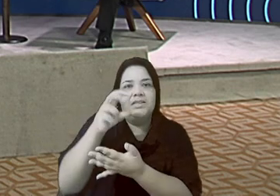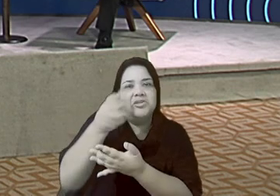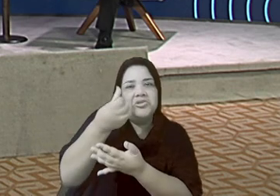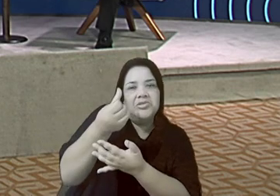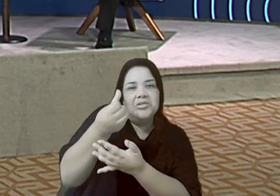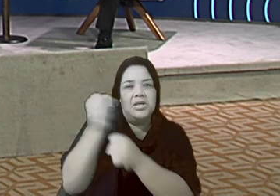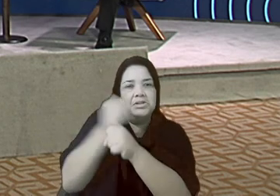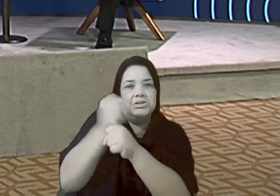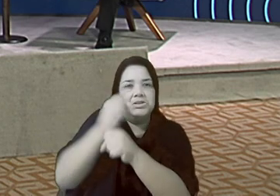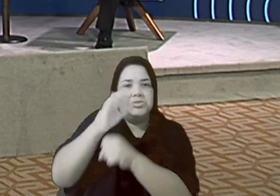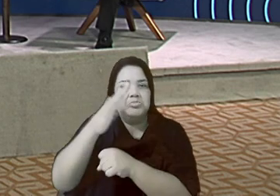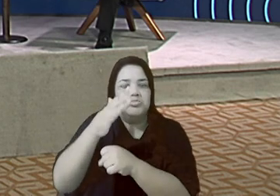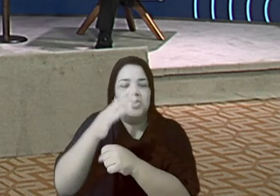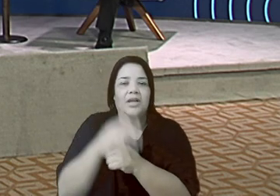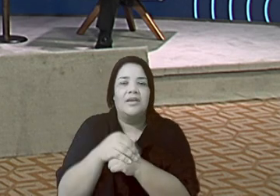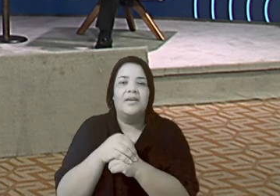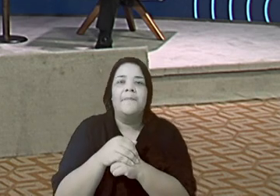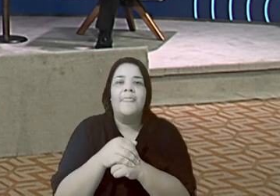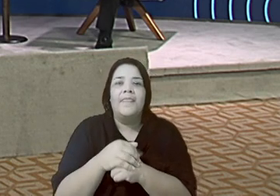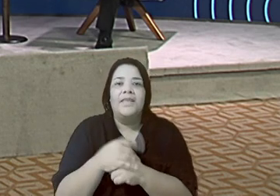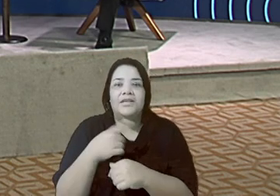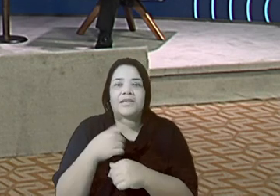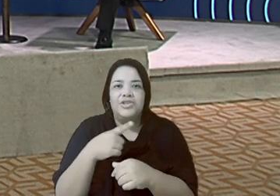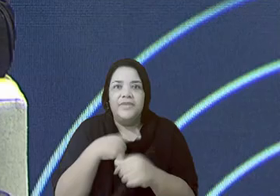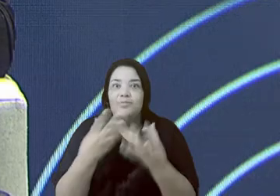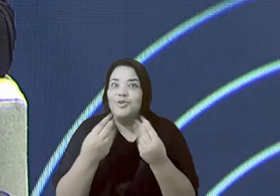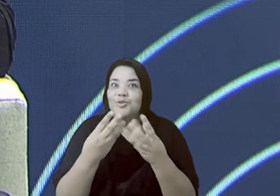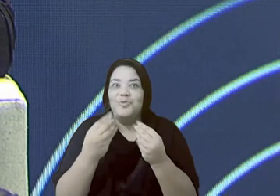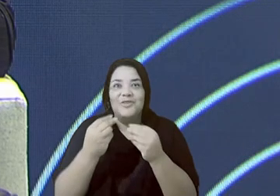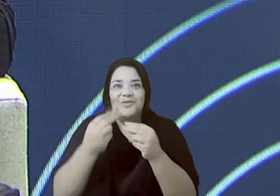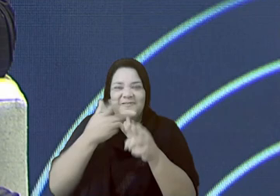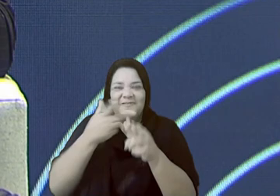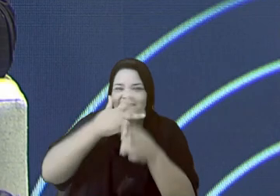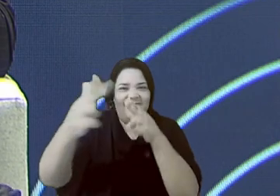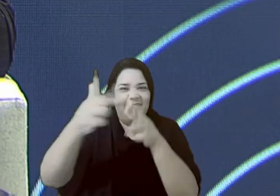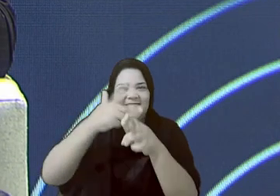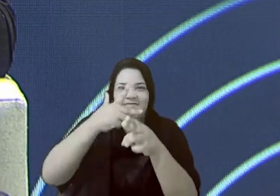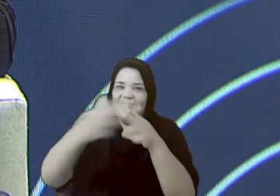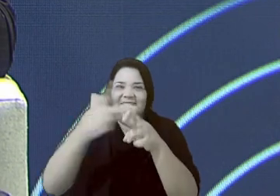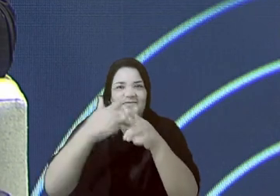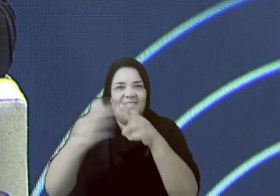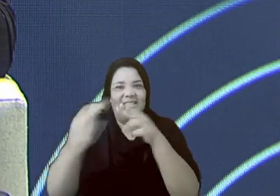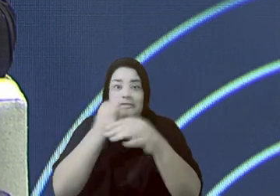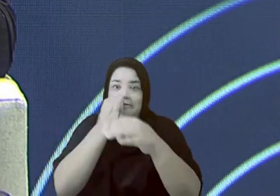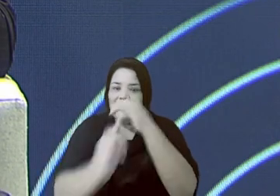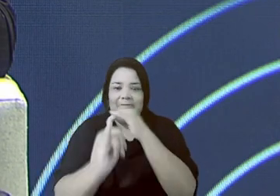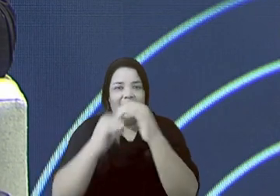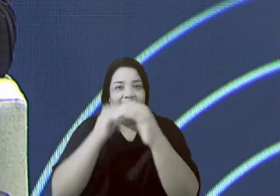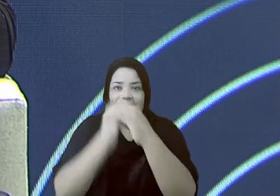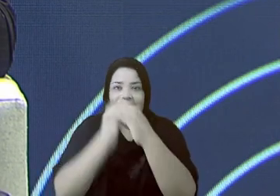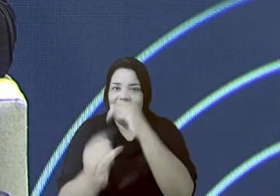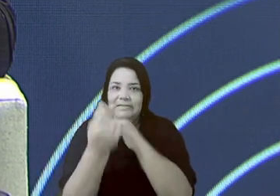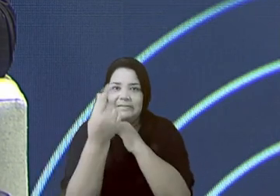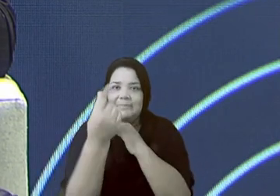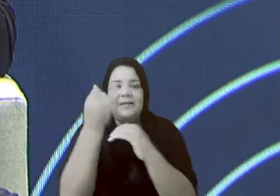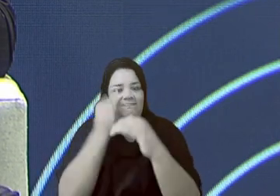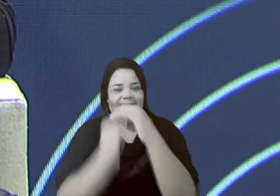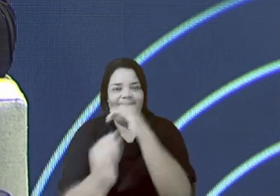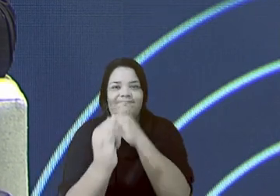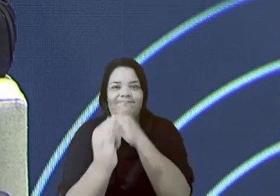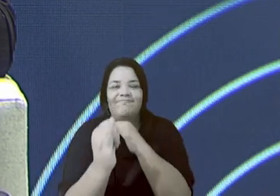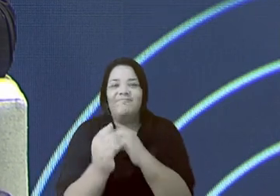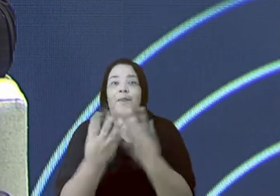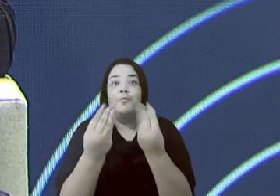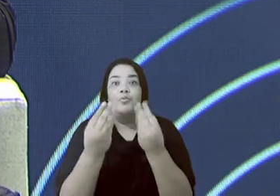viu rounds né ou seja investimentos atrás de investimentos que propiciou grande crescimento